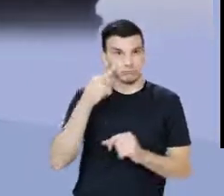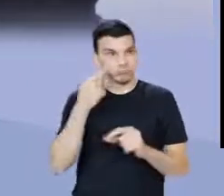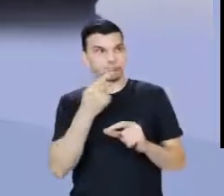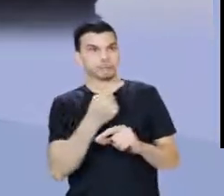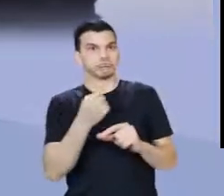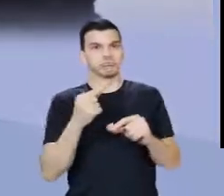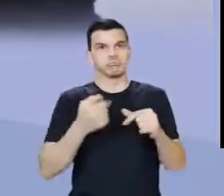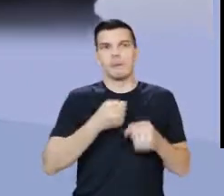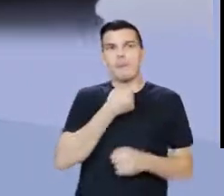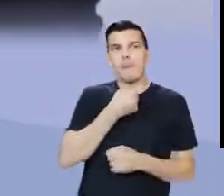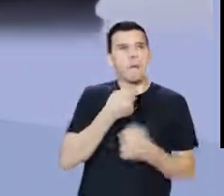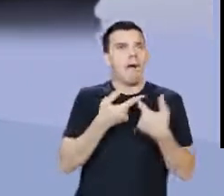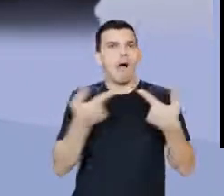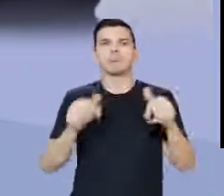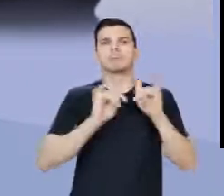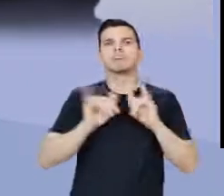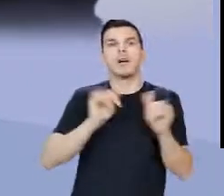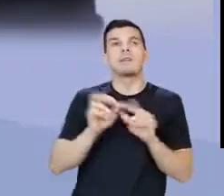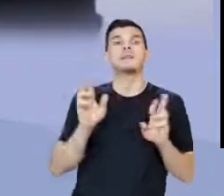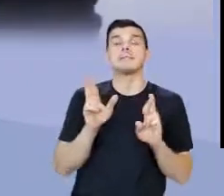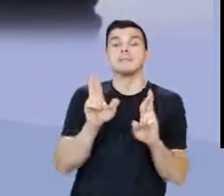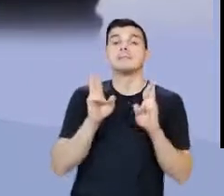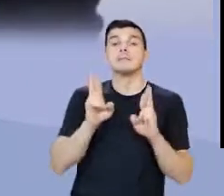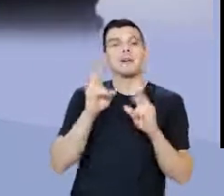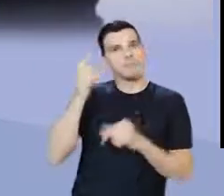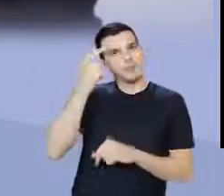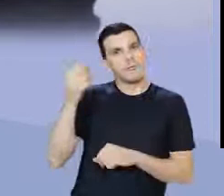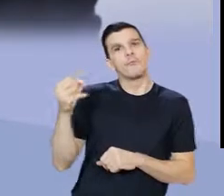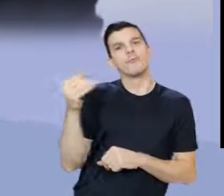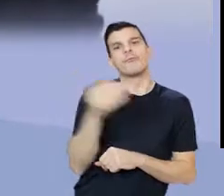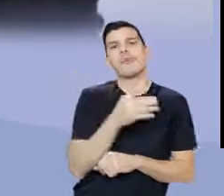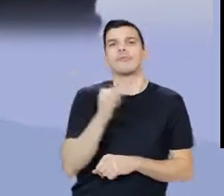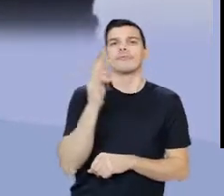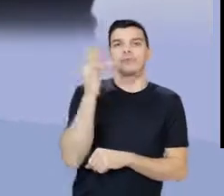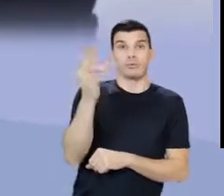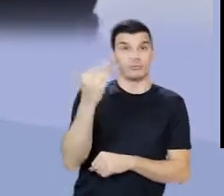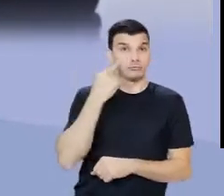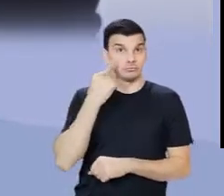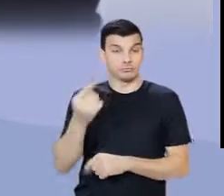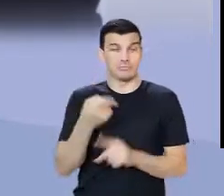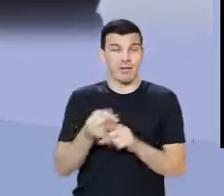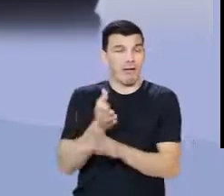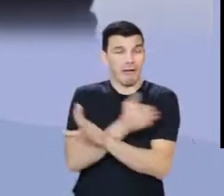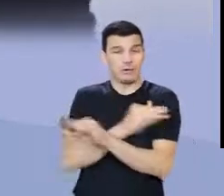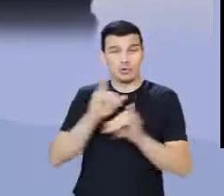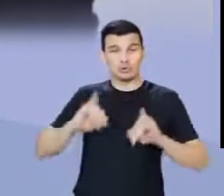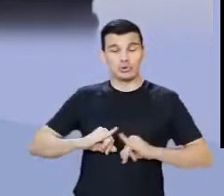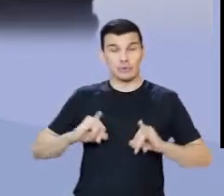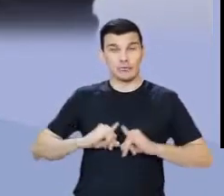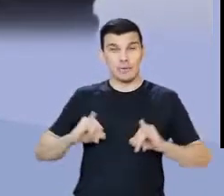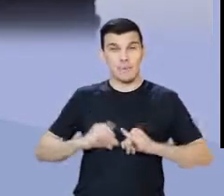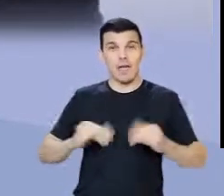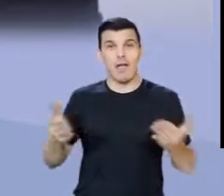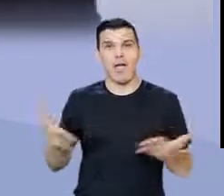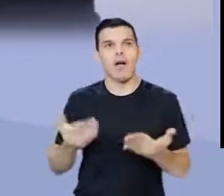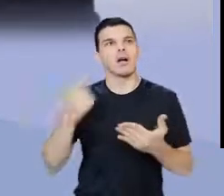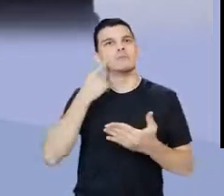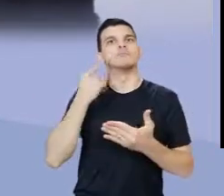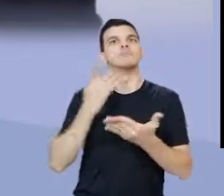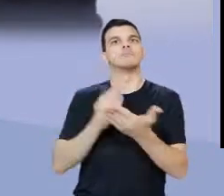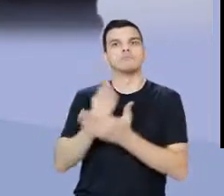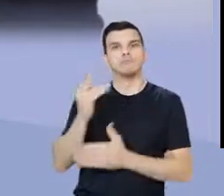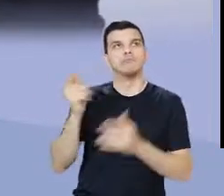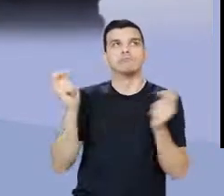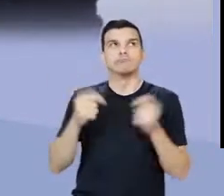mídia toda voltada para ele, a população esperançosa. Imagine só, 21 anos de regime militar, mais 4 anos de